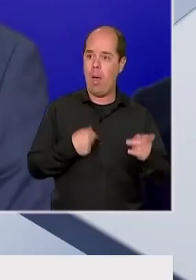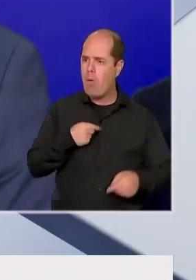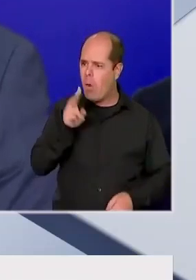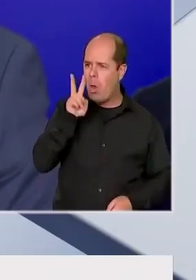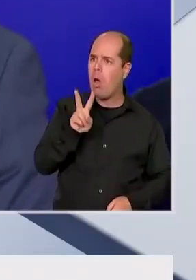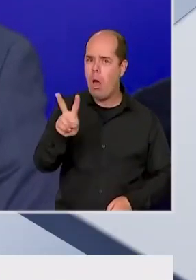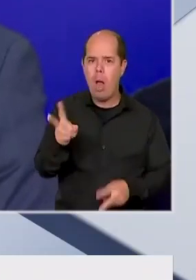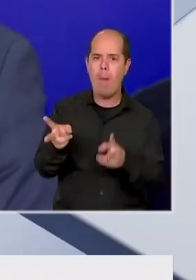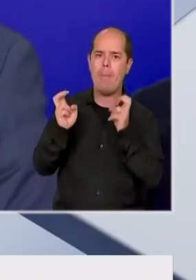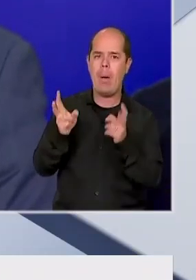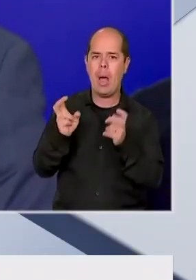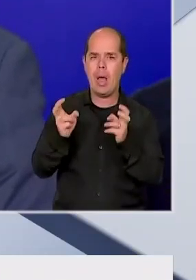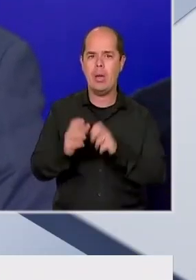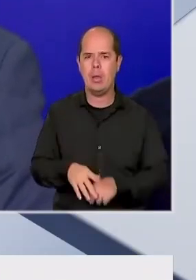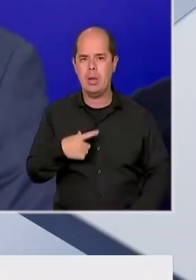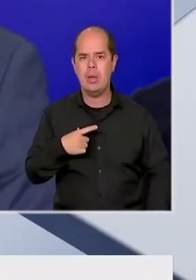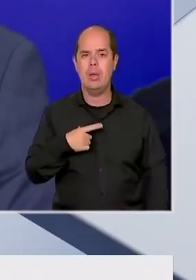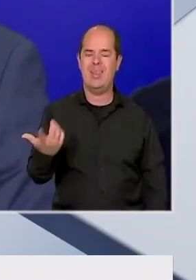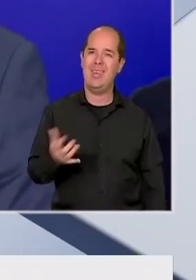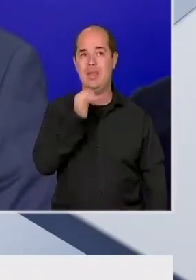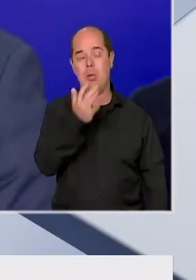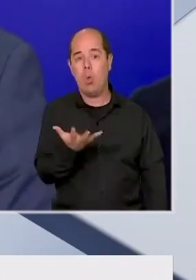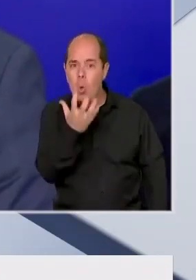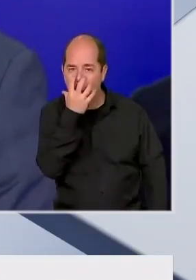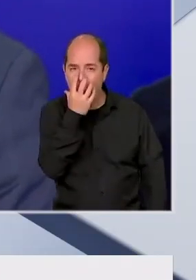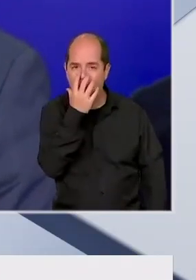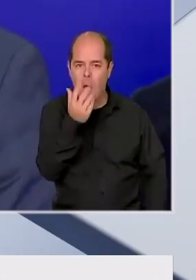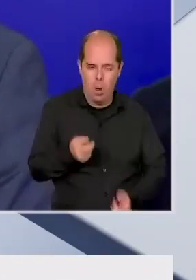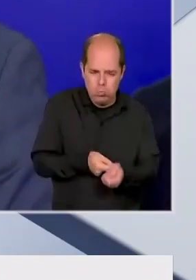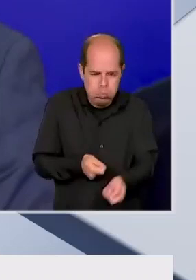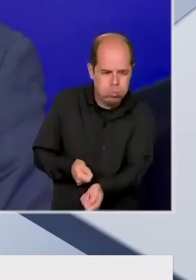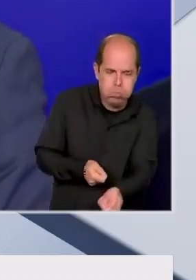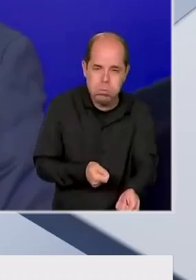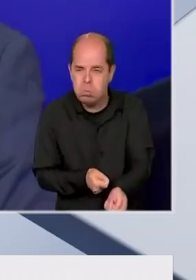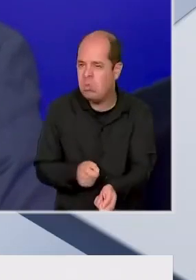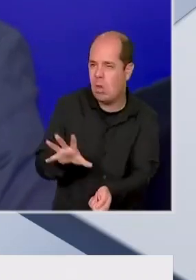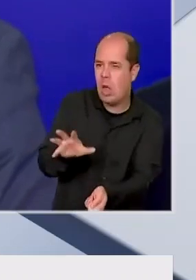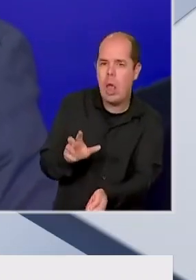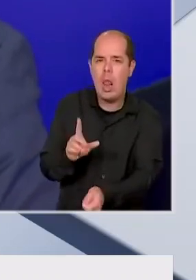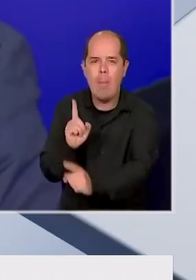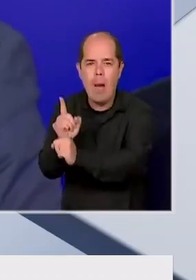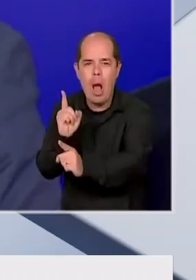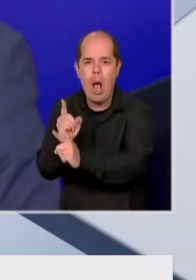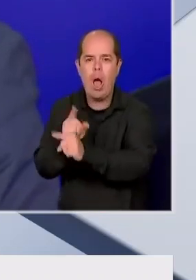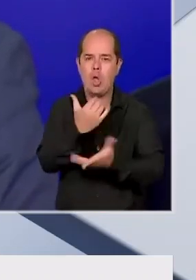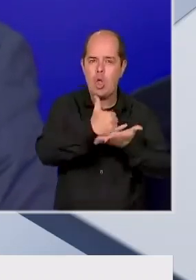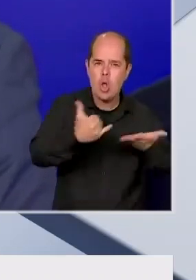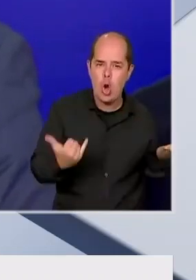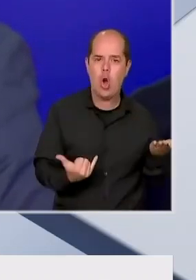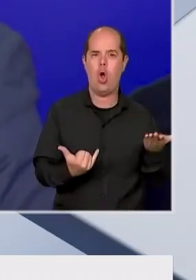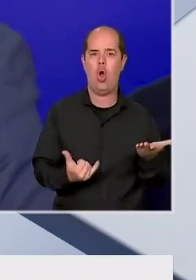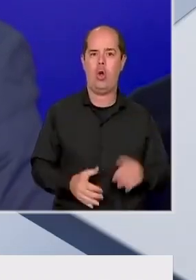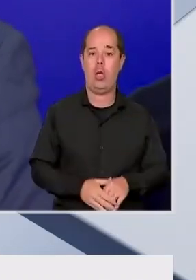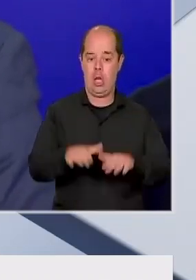rotas de violência no país agora quando você usa esse termo começar pelo centro-oeste né me chama a atenção porque o tráfico que vem do centro